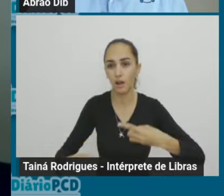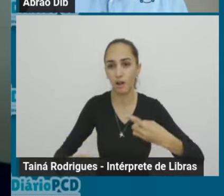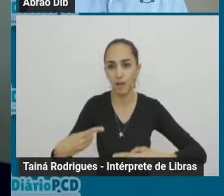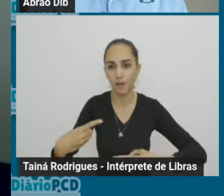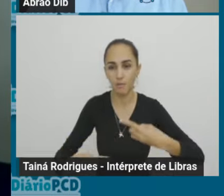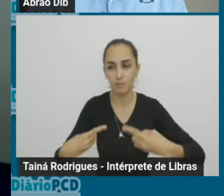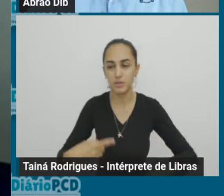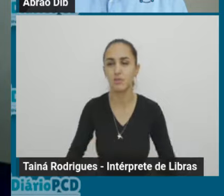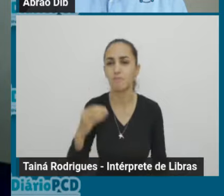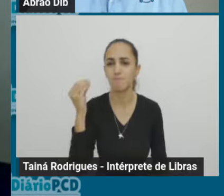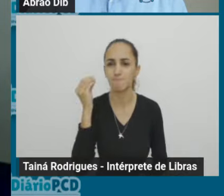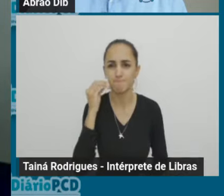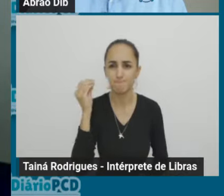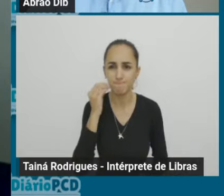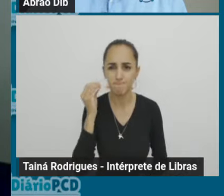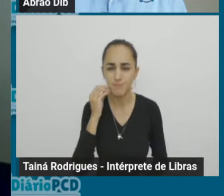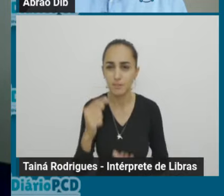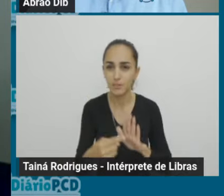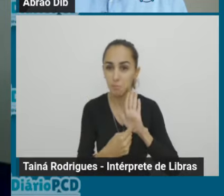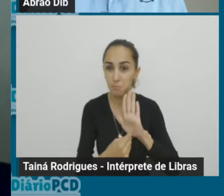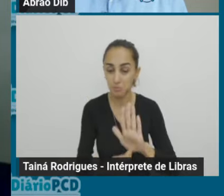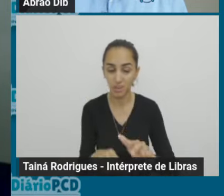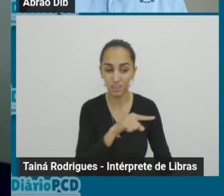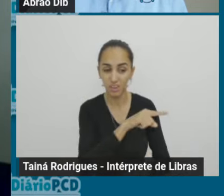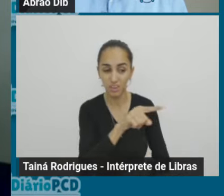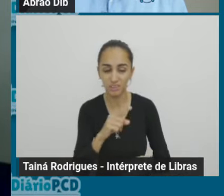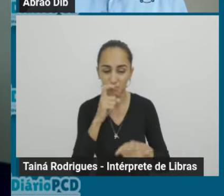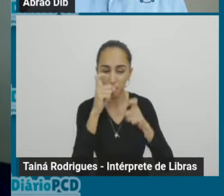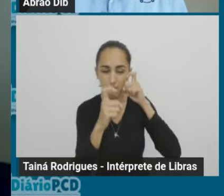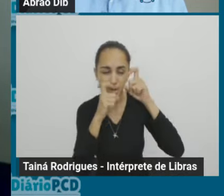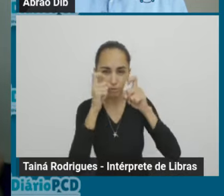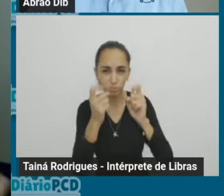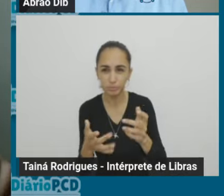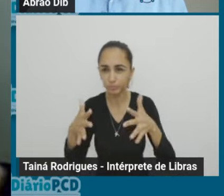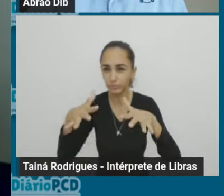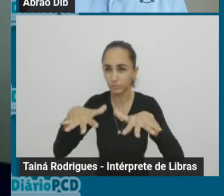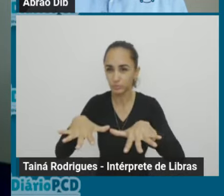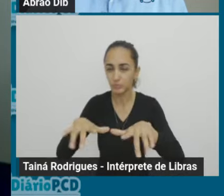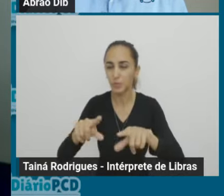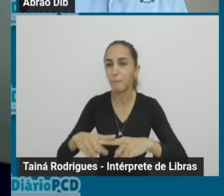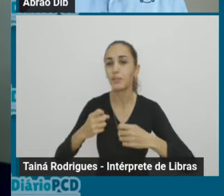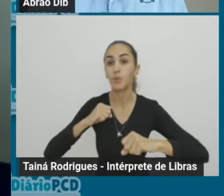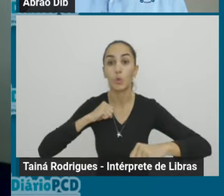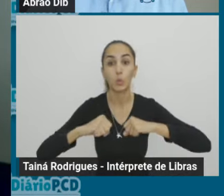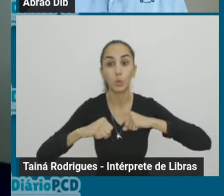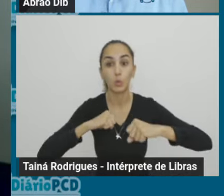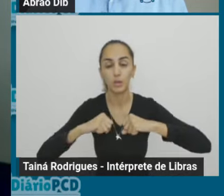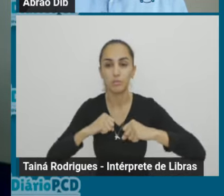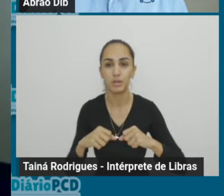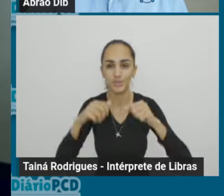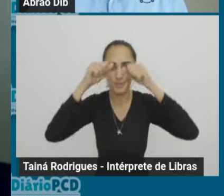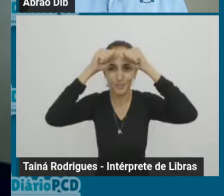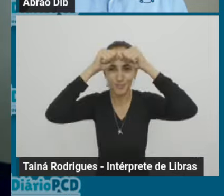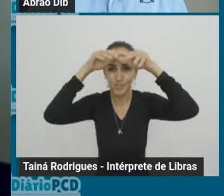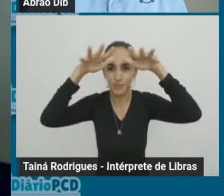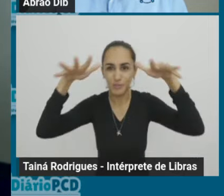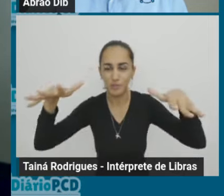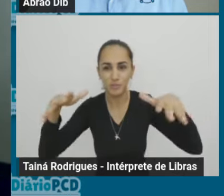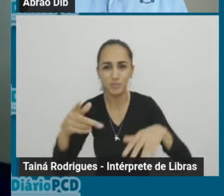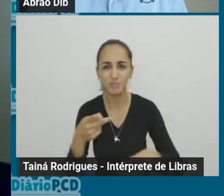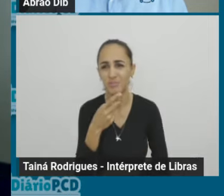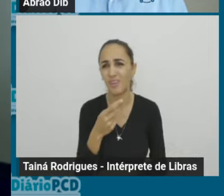pessoas preocupadas com a inclusão, só que você vê, num debate, o autismo foi considerado como